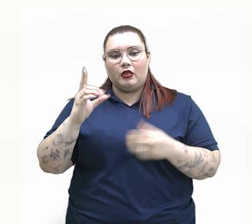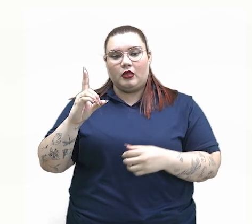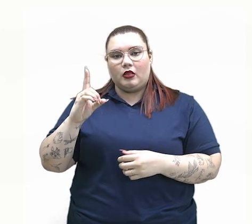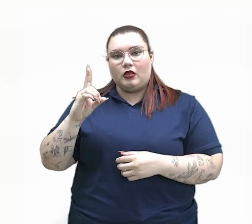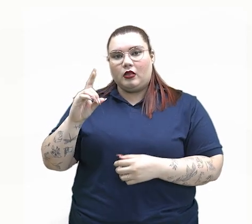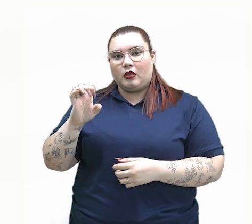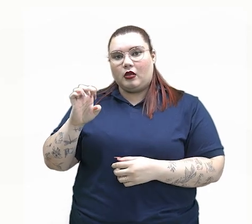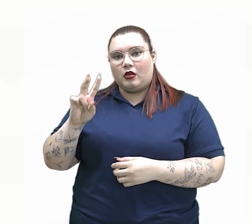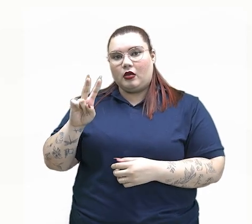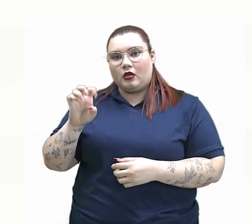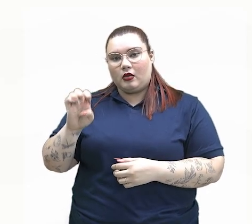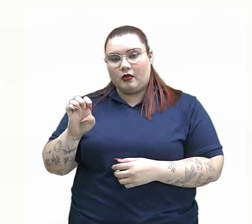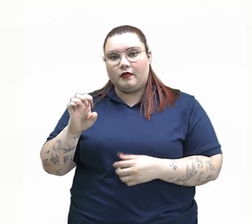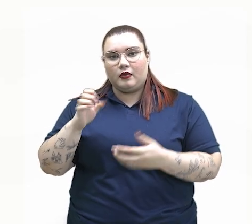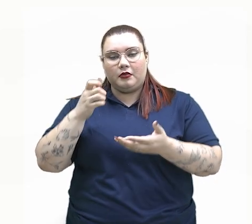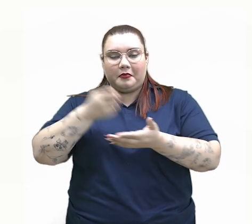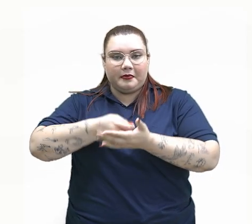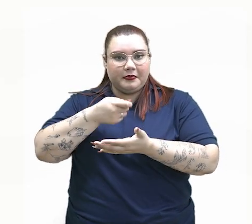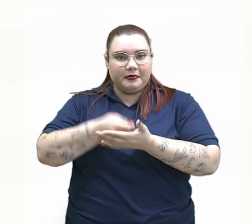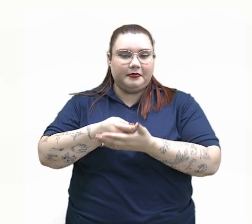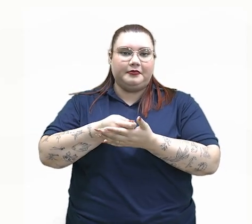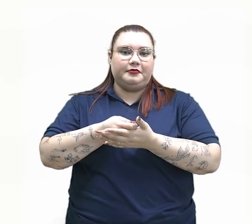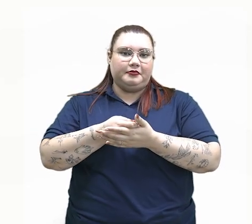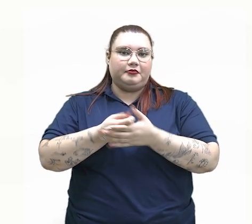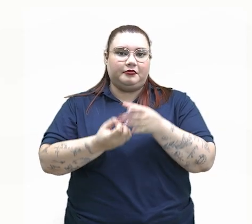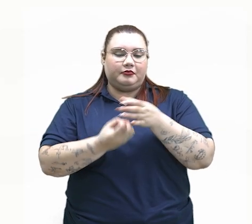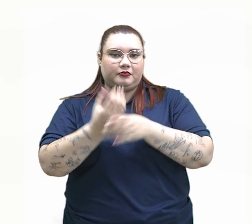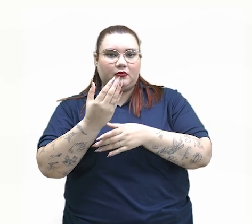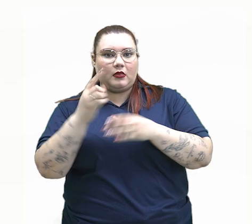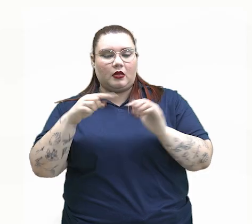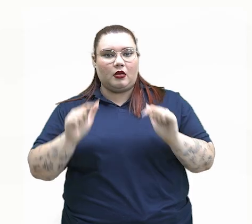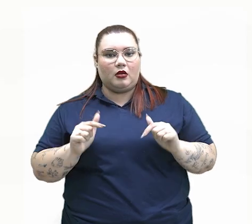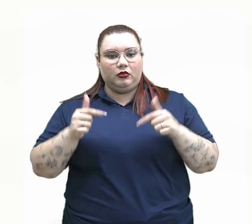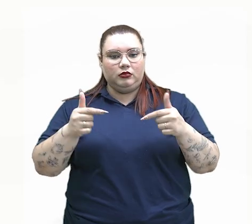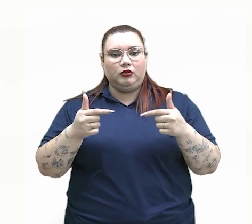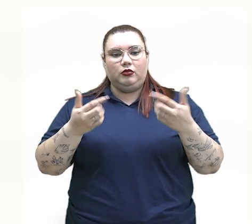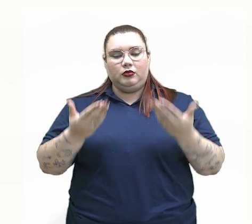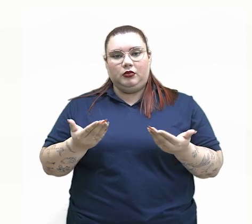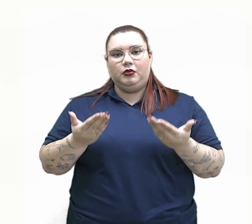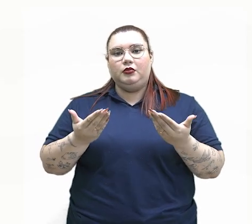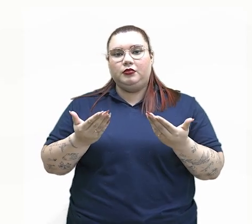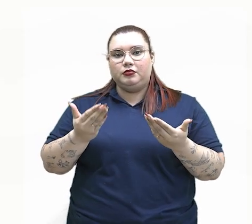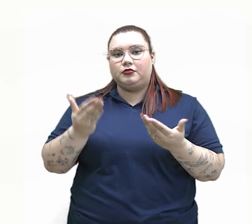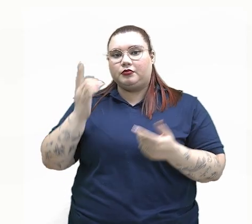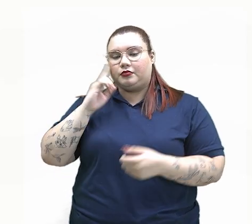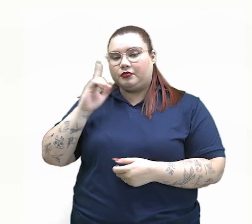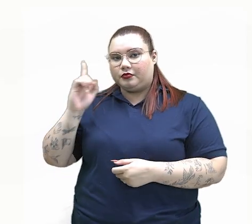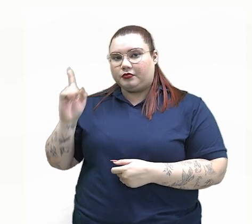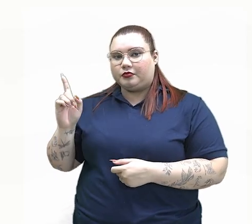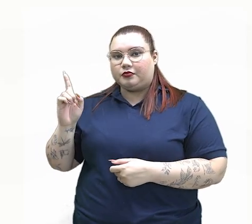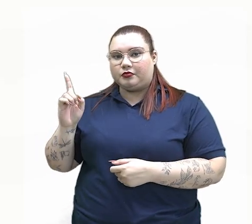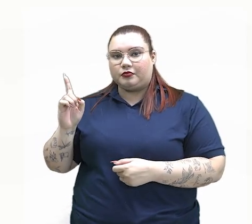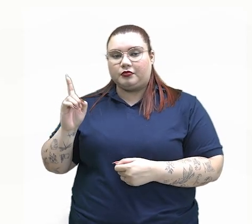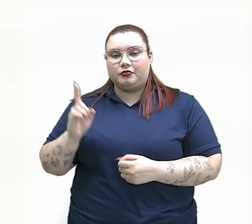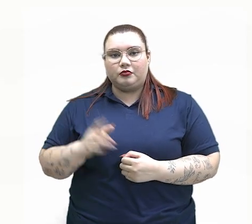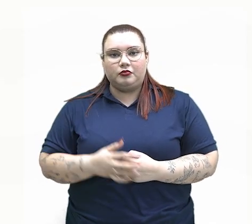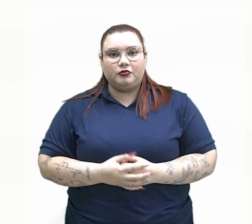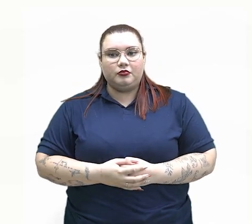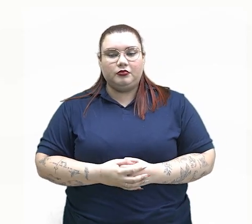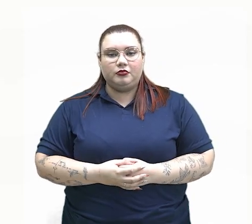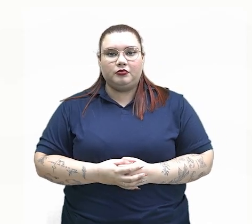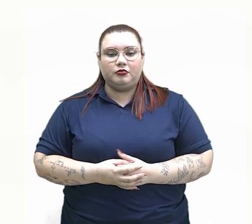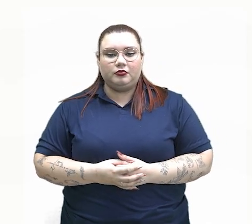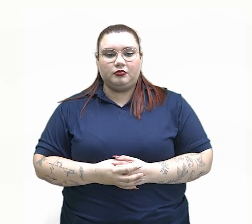deve criar é o quê? É a ação, né? O Ministério da Educação, que é o órgão federal responsável por